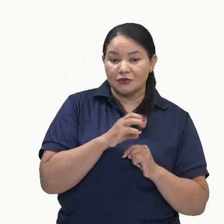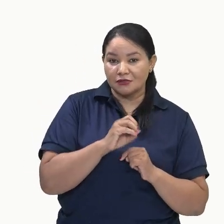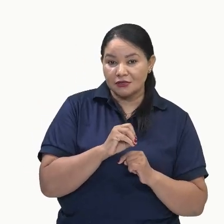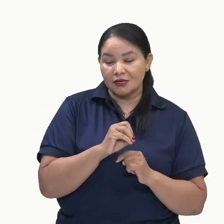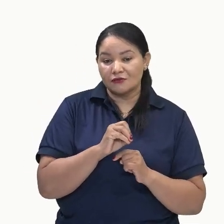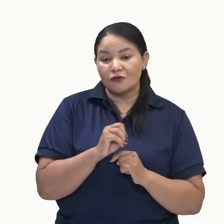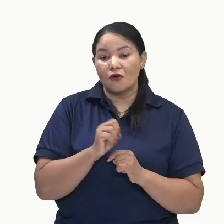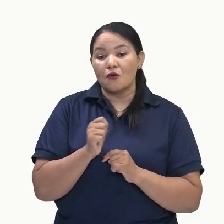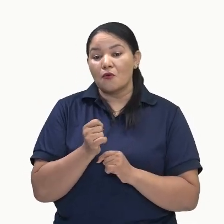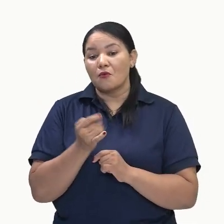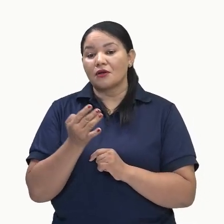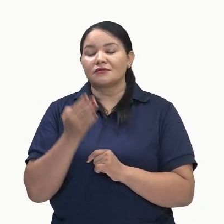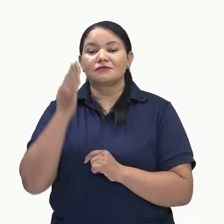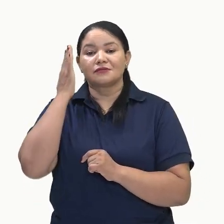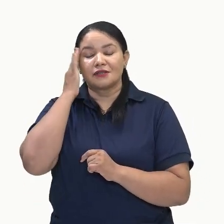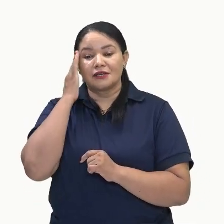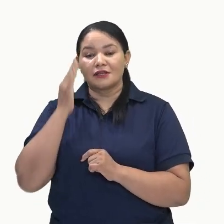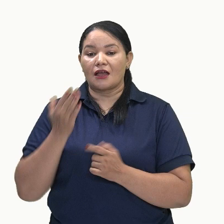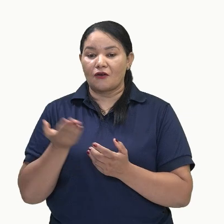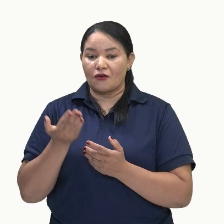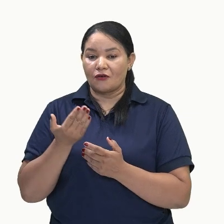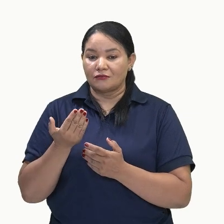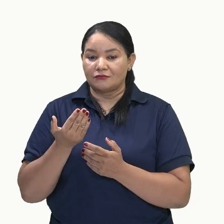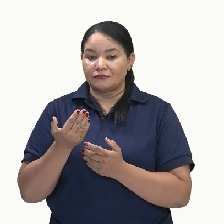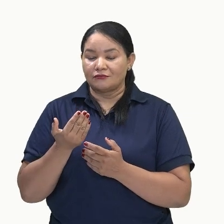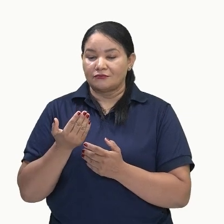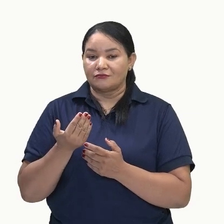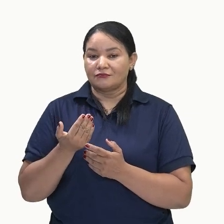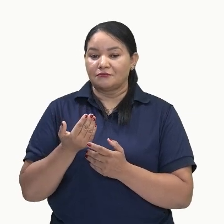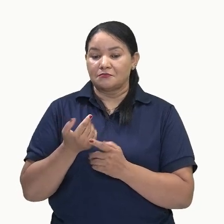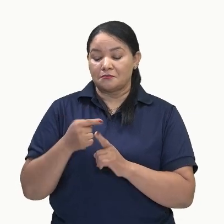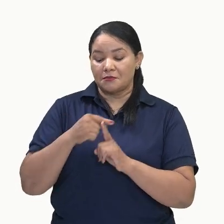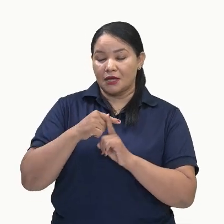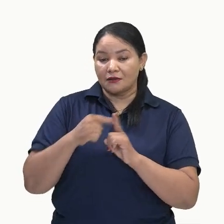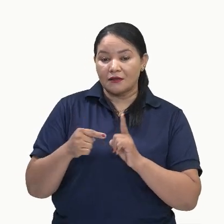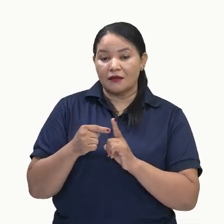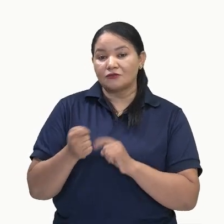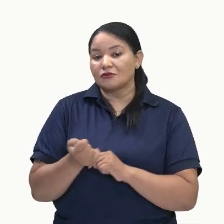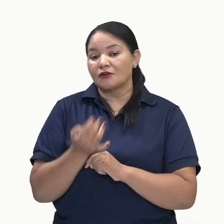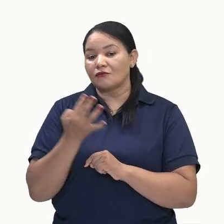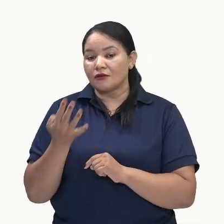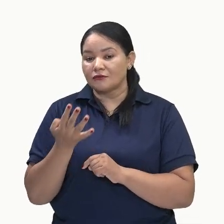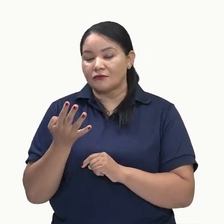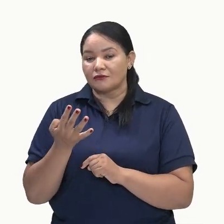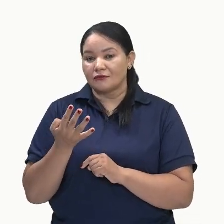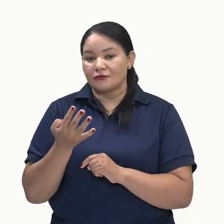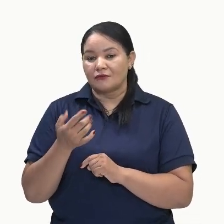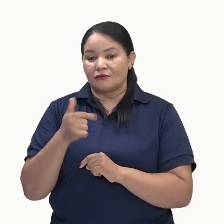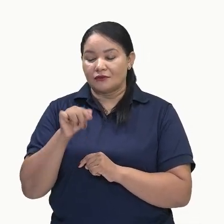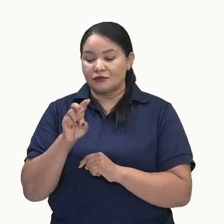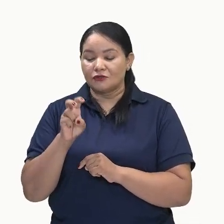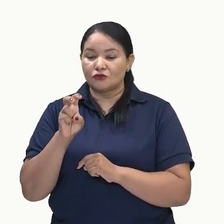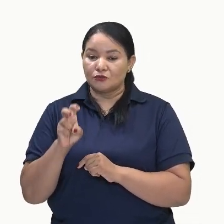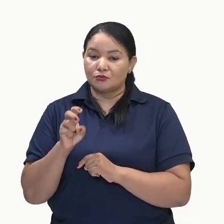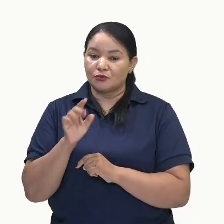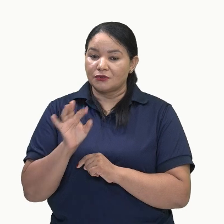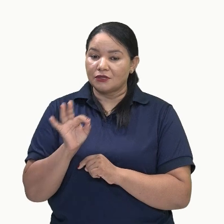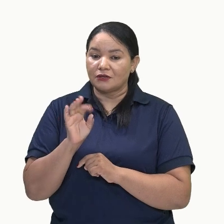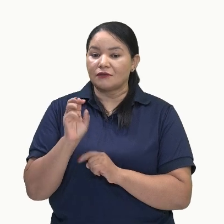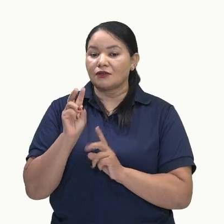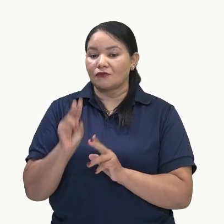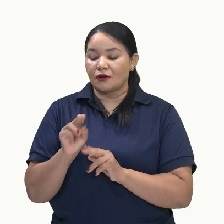50%, se eu sei que 50% é igual a 400, então 25% será igual